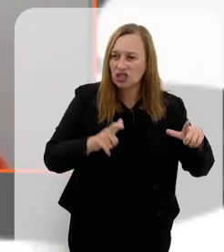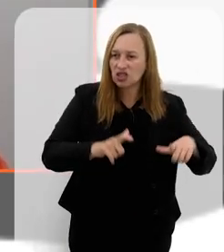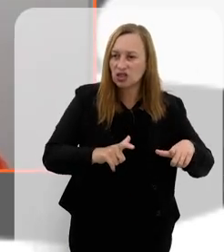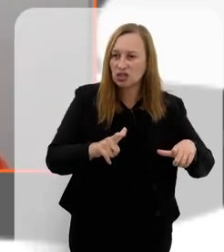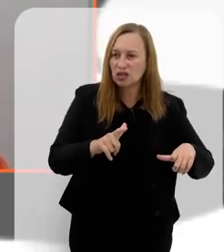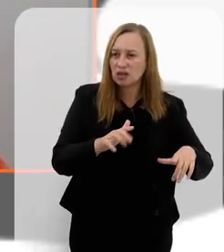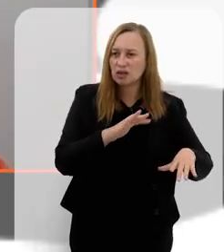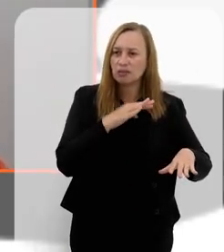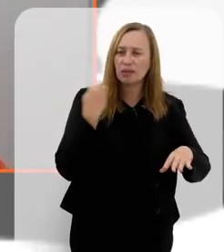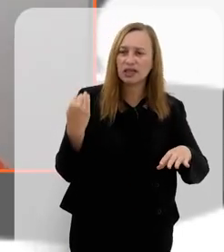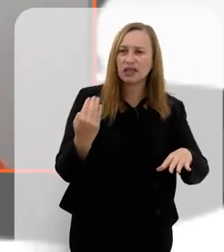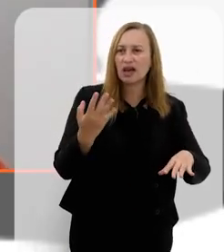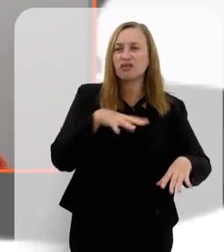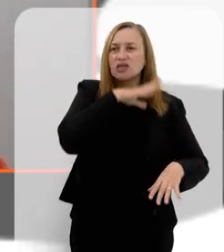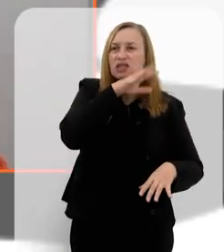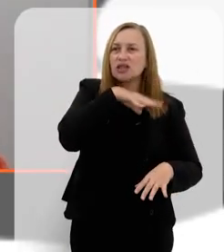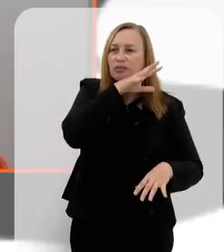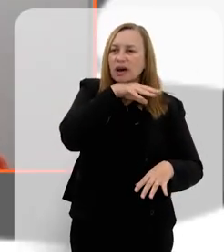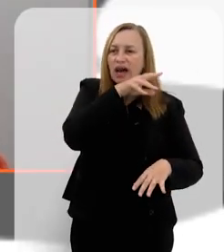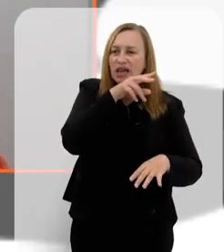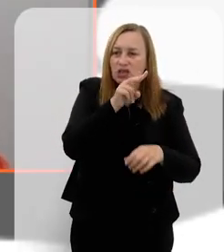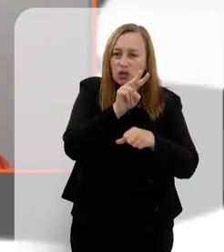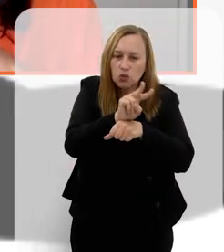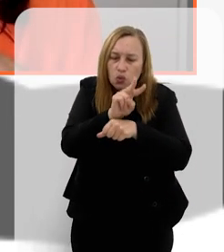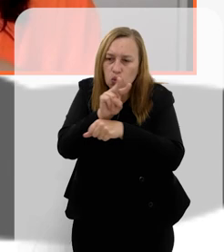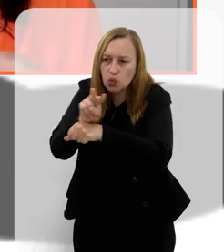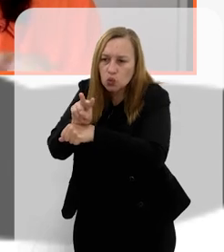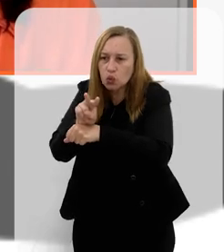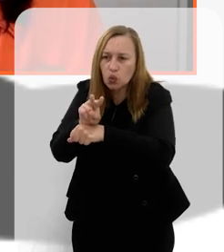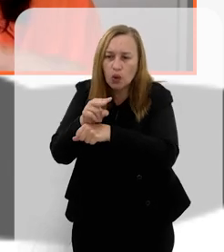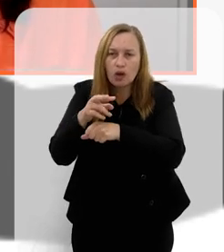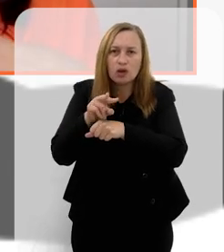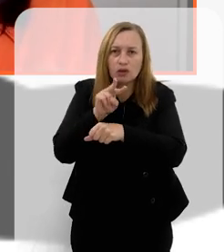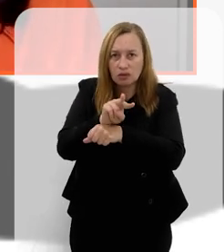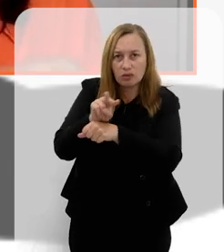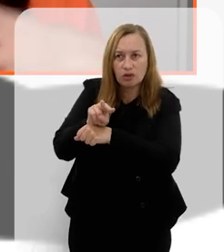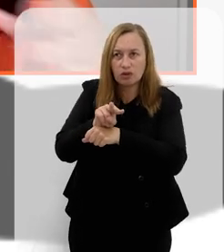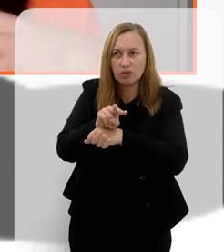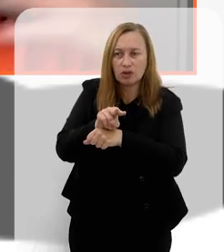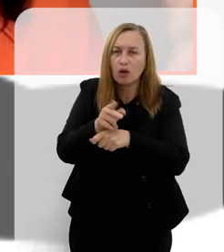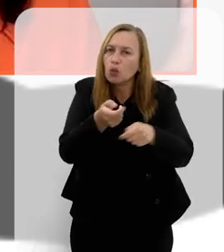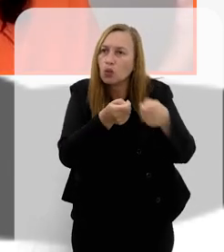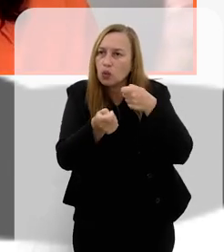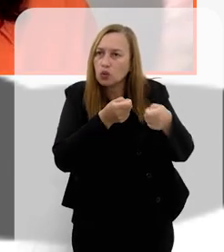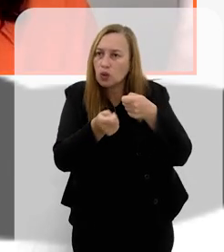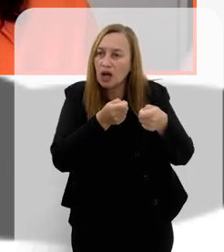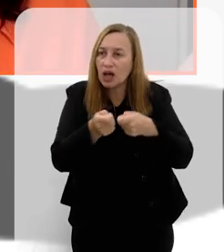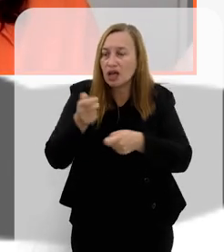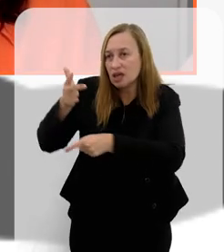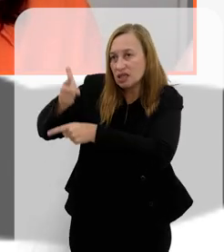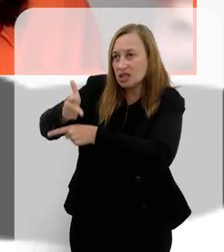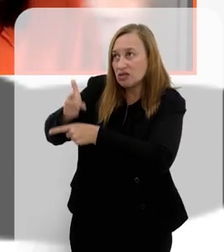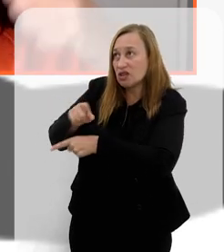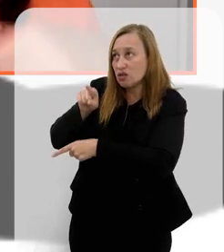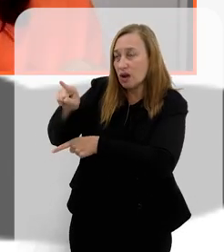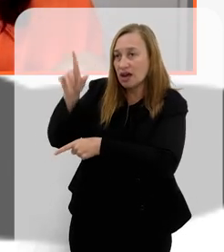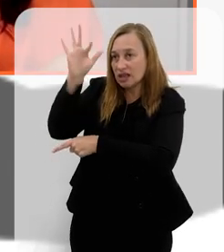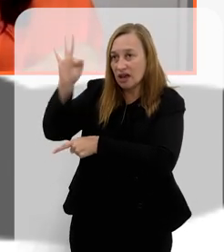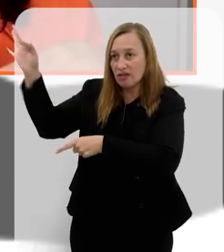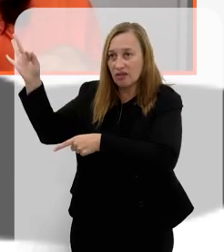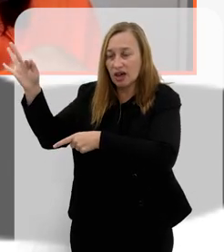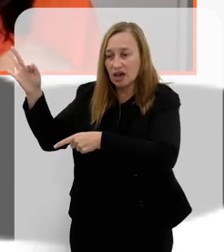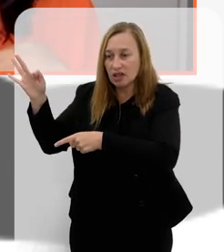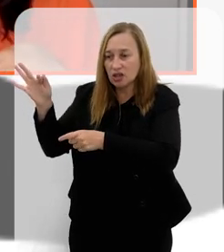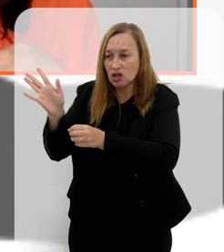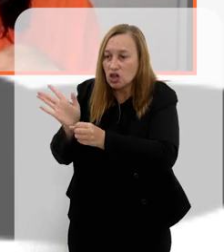a ser visitados e controlados. E esses vídeos que eu Uau! falei que apareceram lá na França